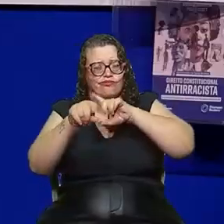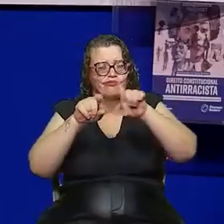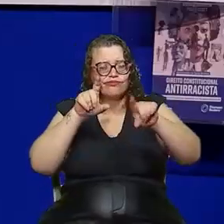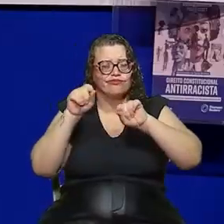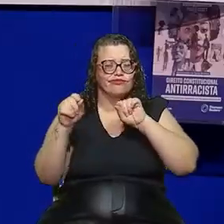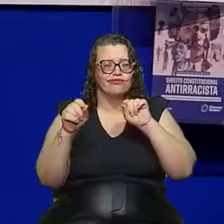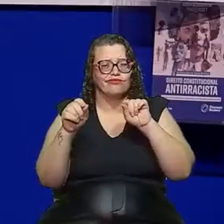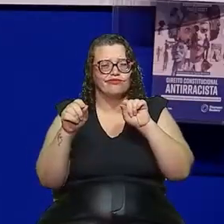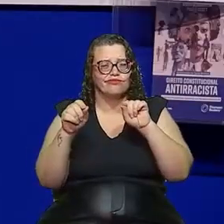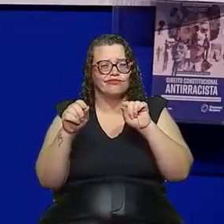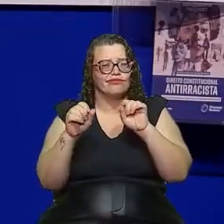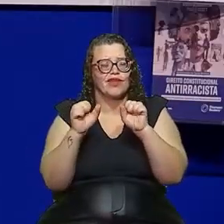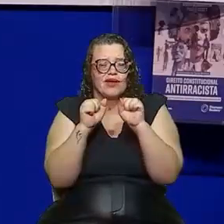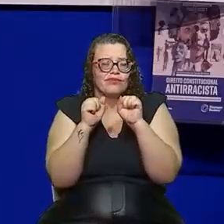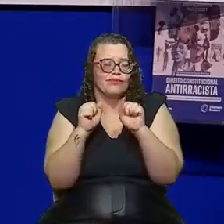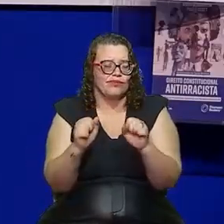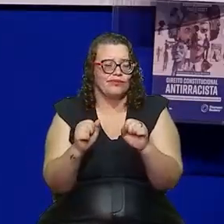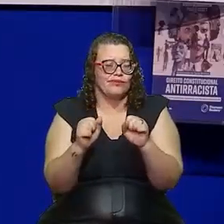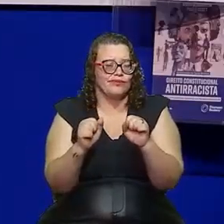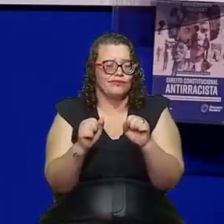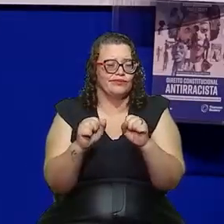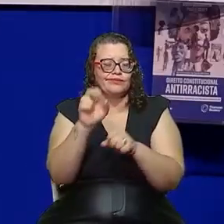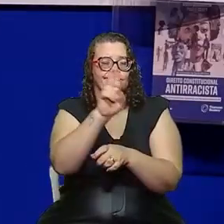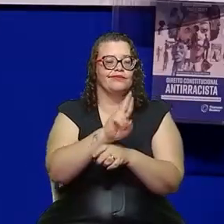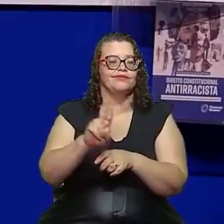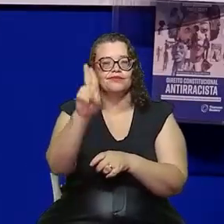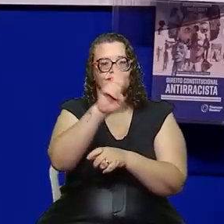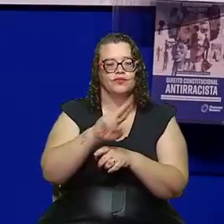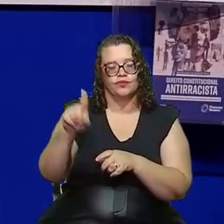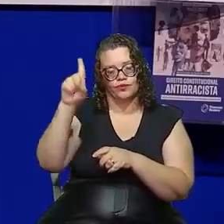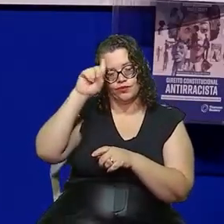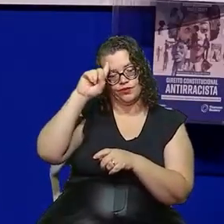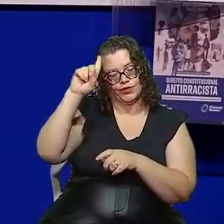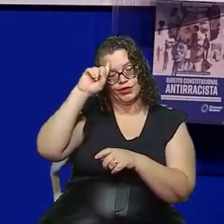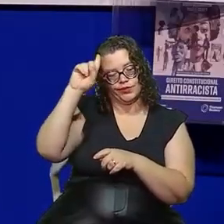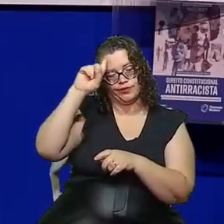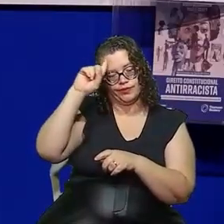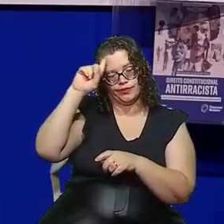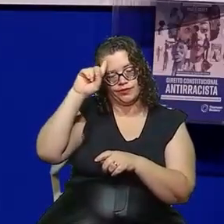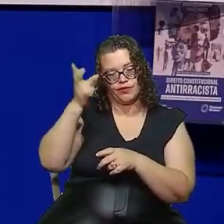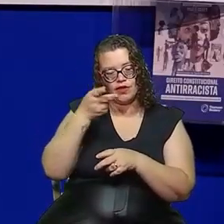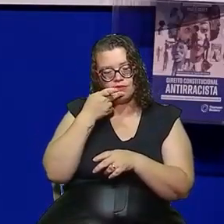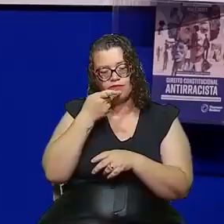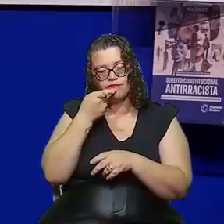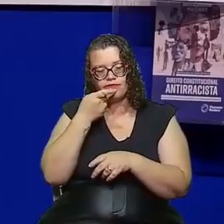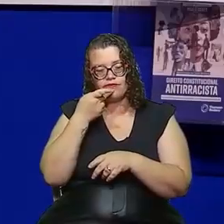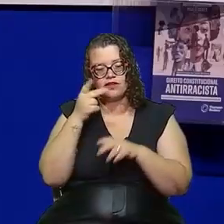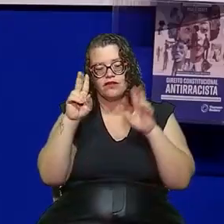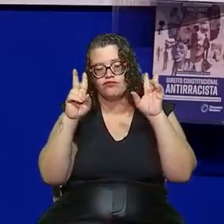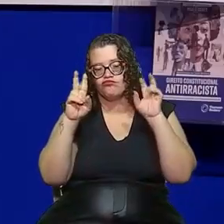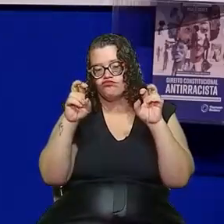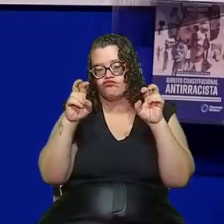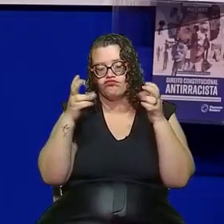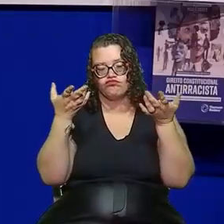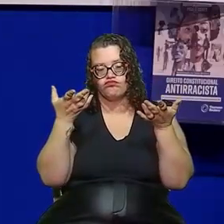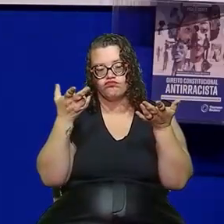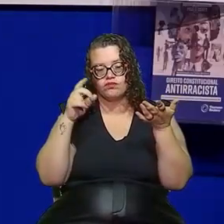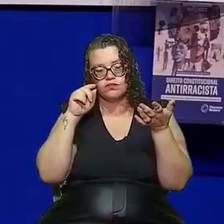nos permite usar do dia a dia e falar sobre